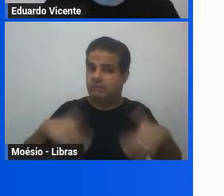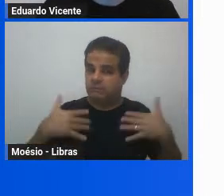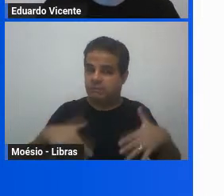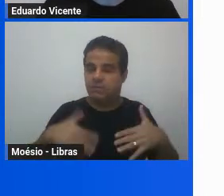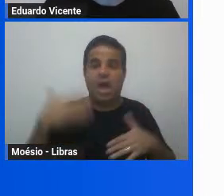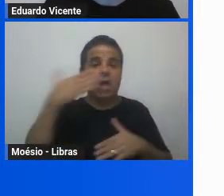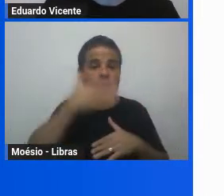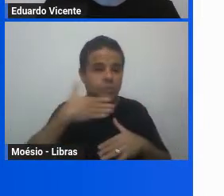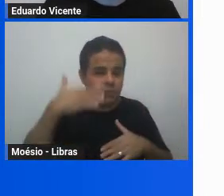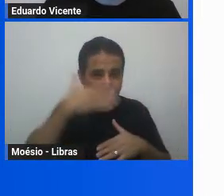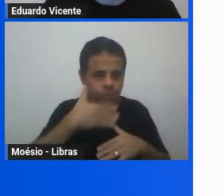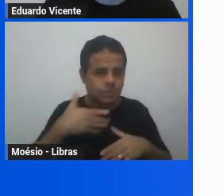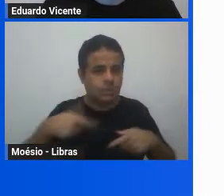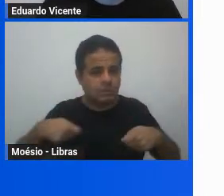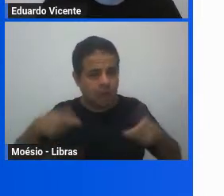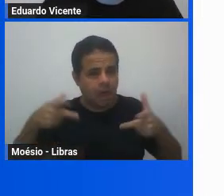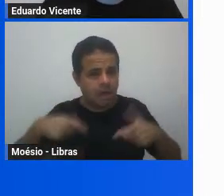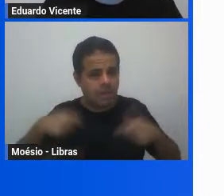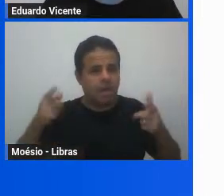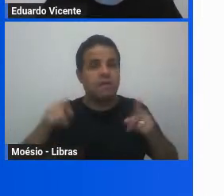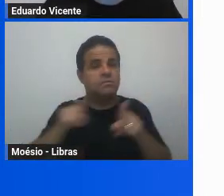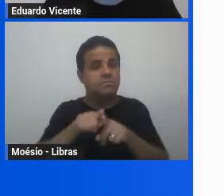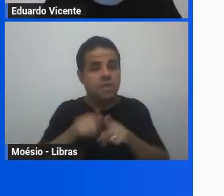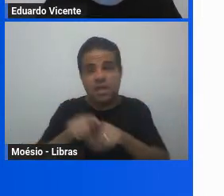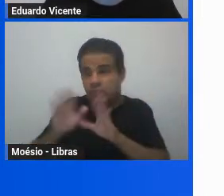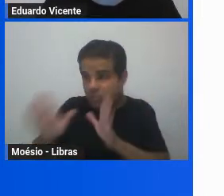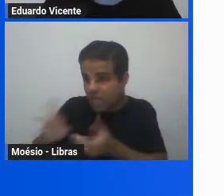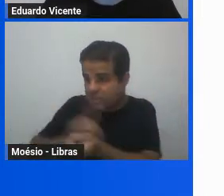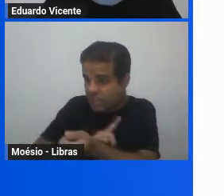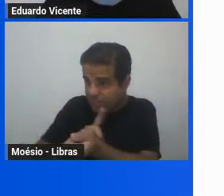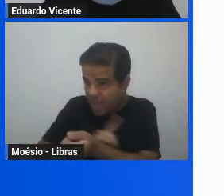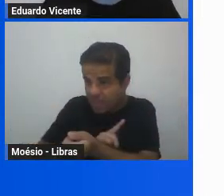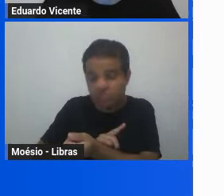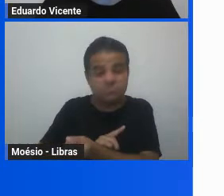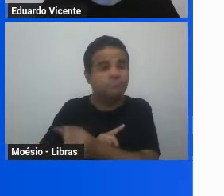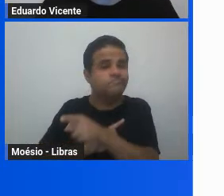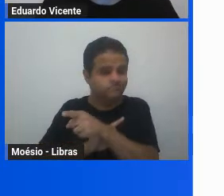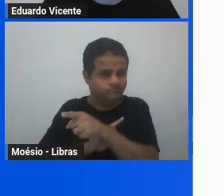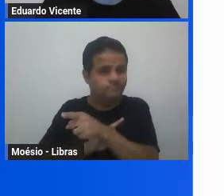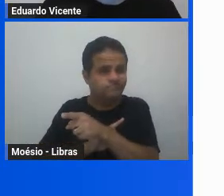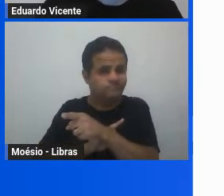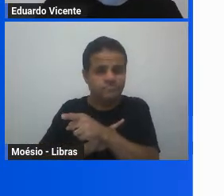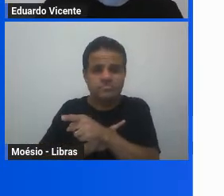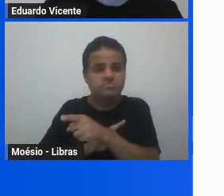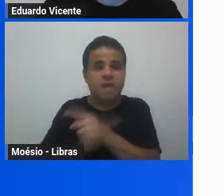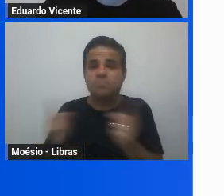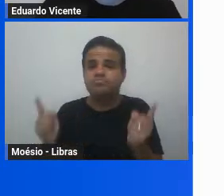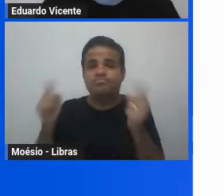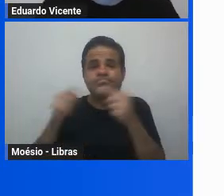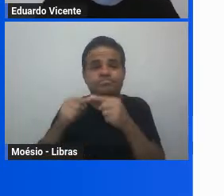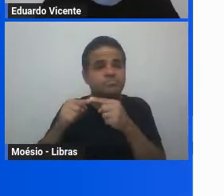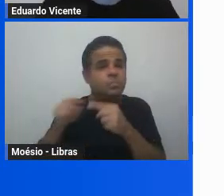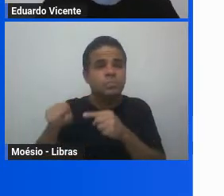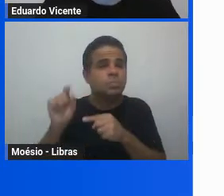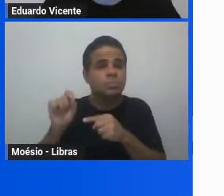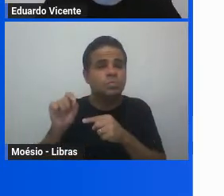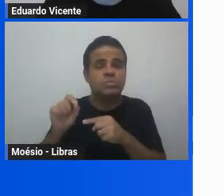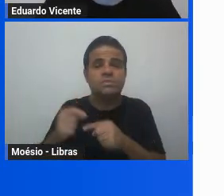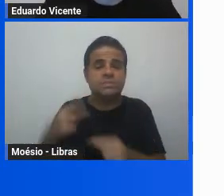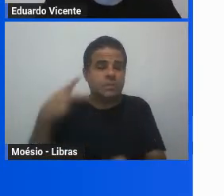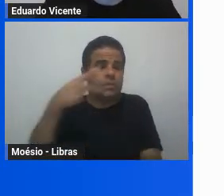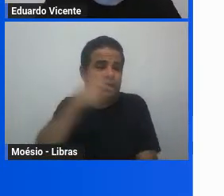açúcar. Se ele já é diabético, às vezes acabou aplicando, né, a